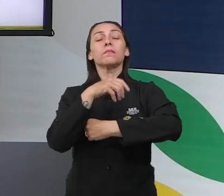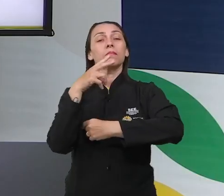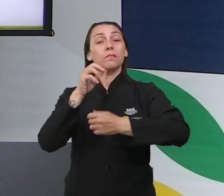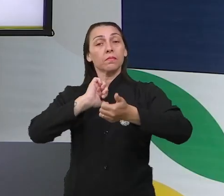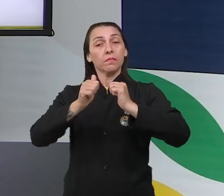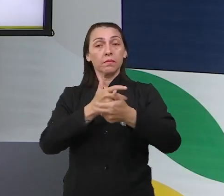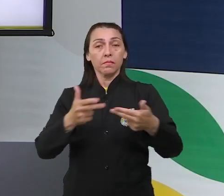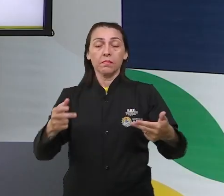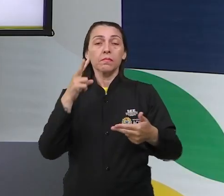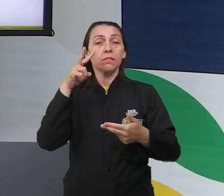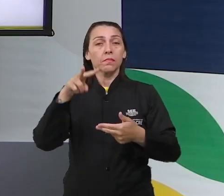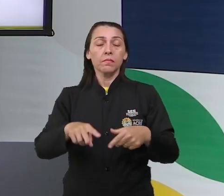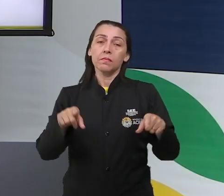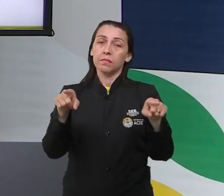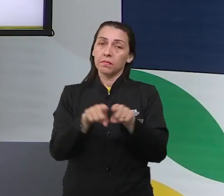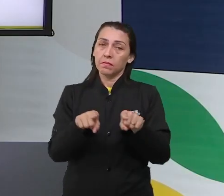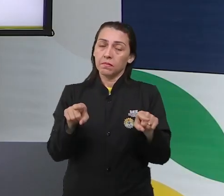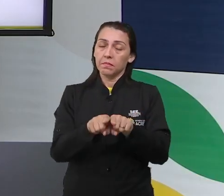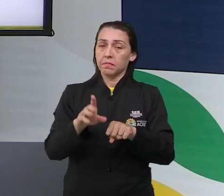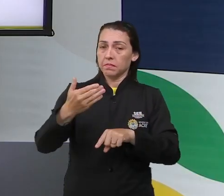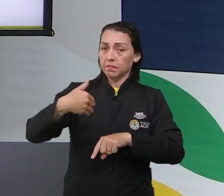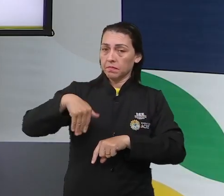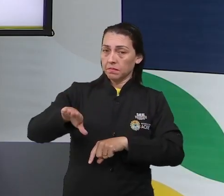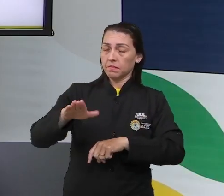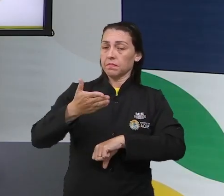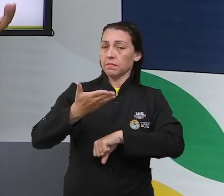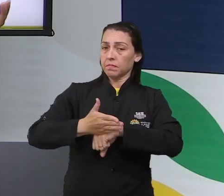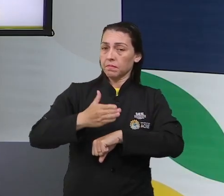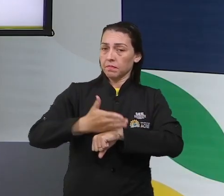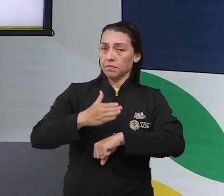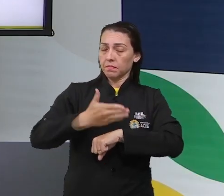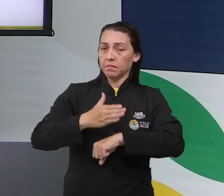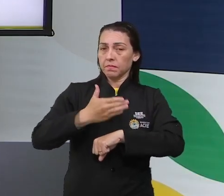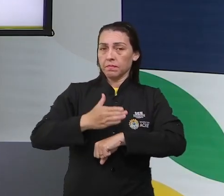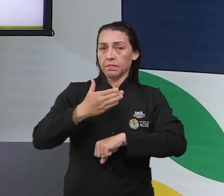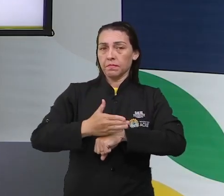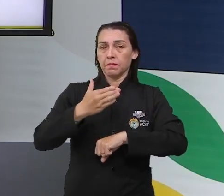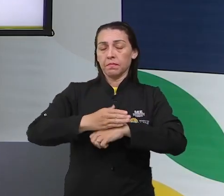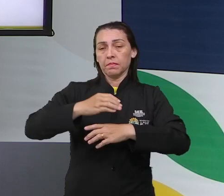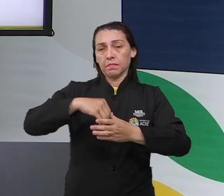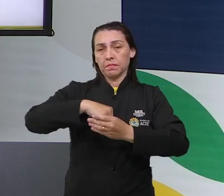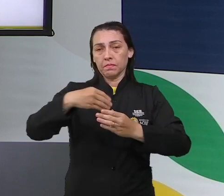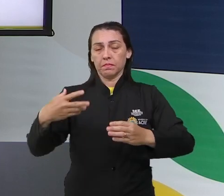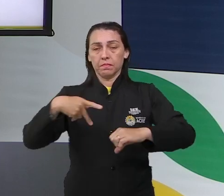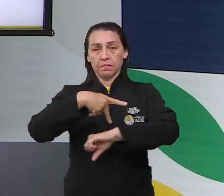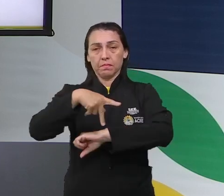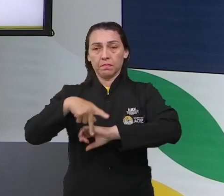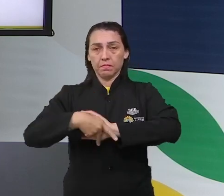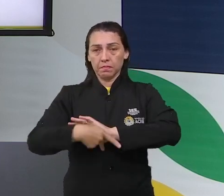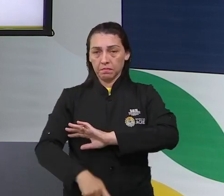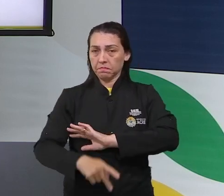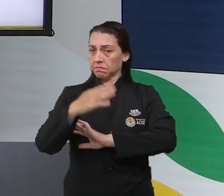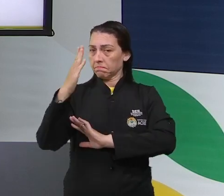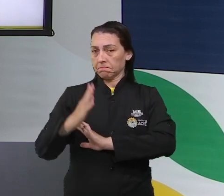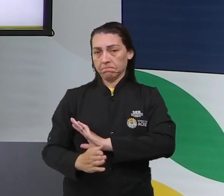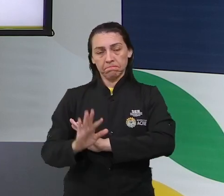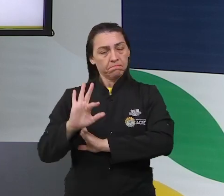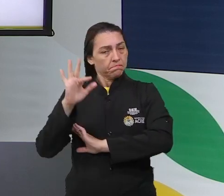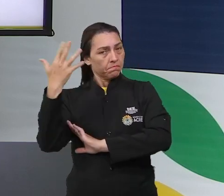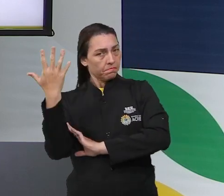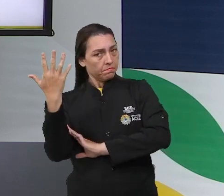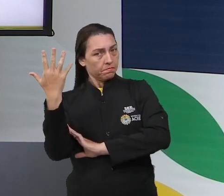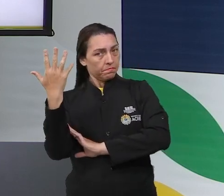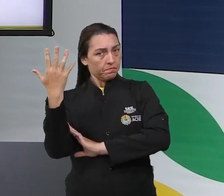vê praticamente sendo mais exercitado, digamos assim, fora do país. No caso, aqui no Brasil não é tão